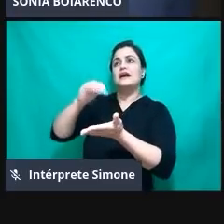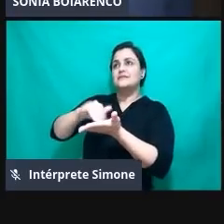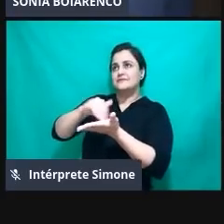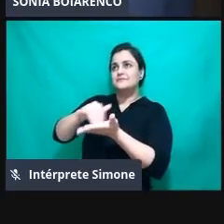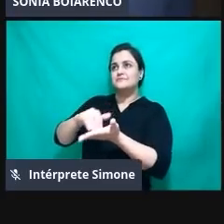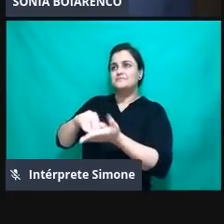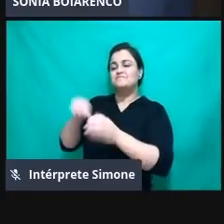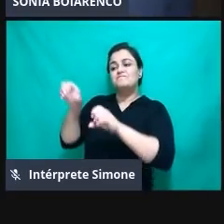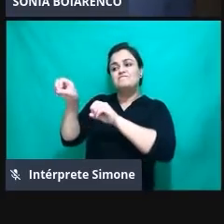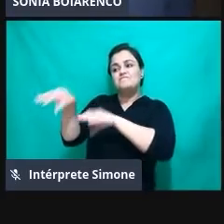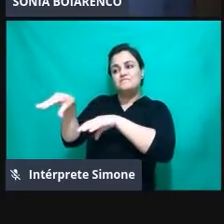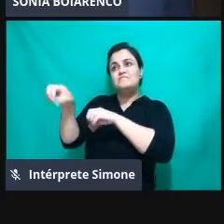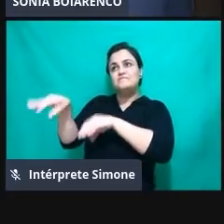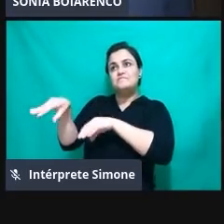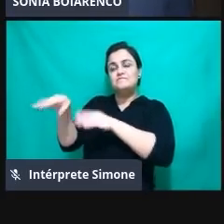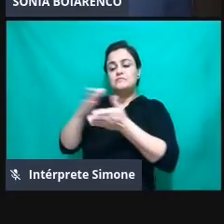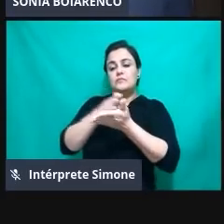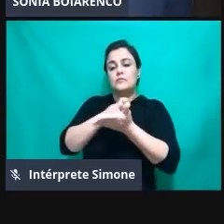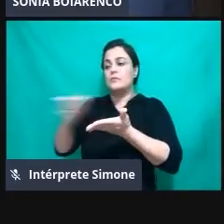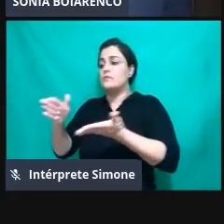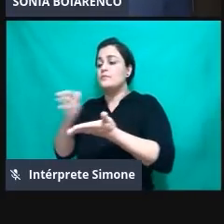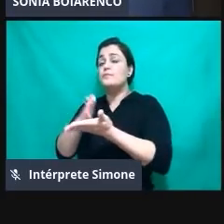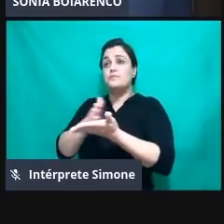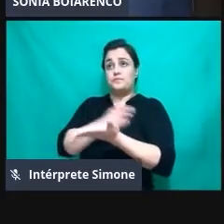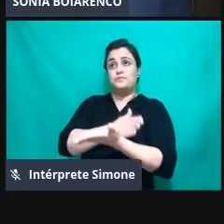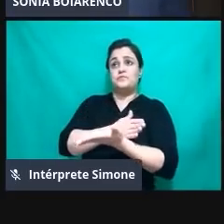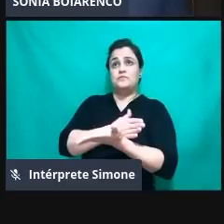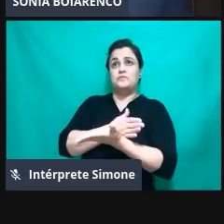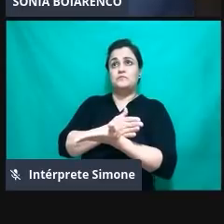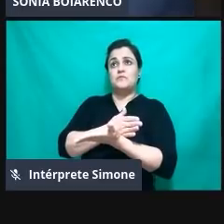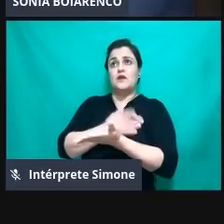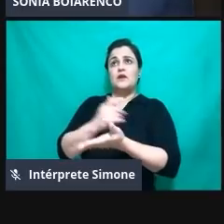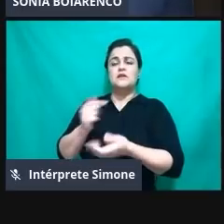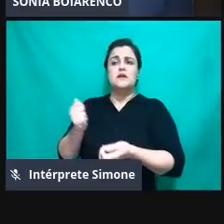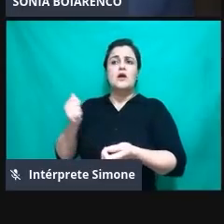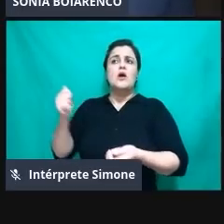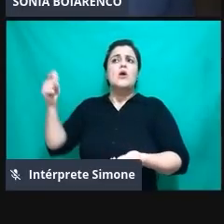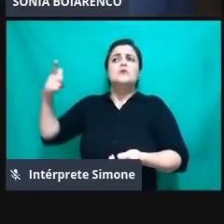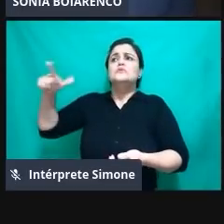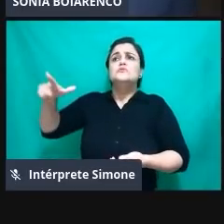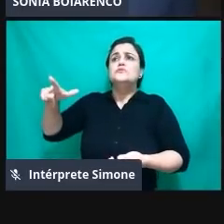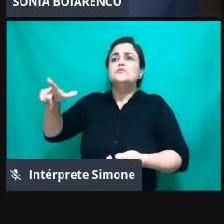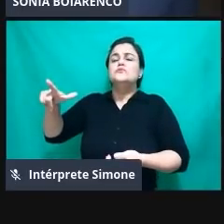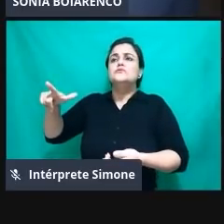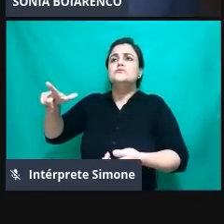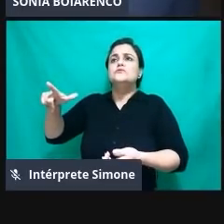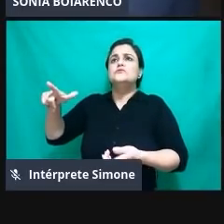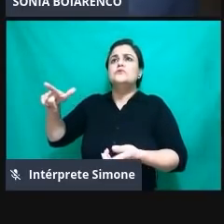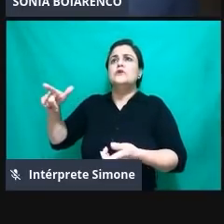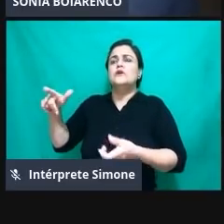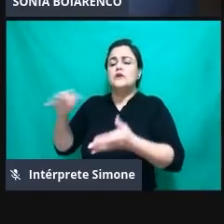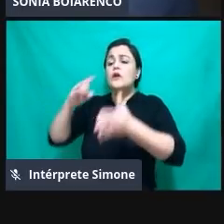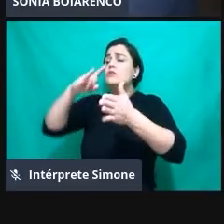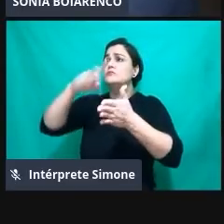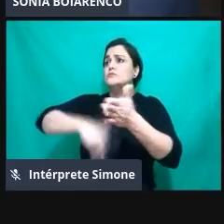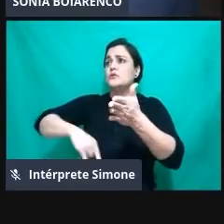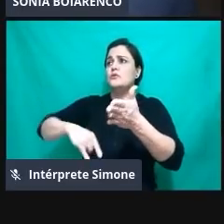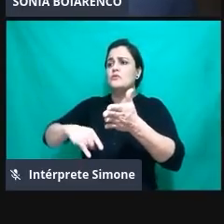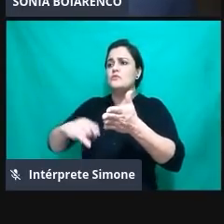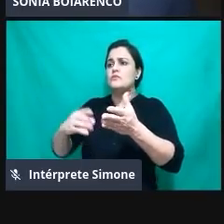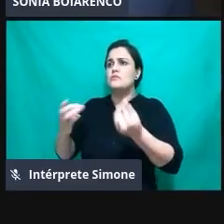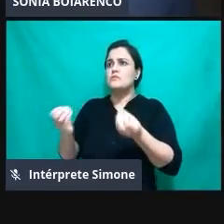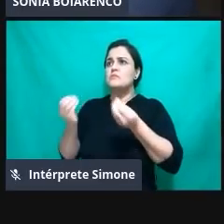tínhamos documentos norteadores, né? Em 1992, foi criado o nosso primeiro